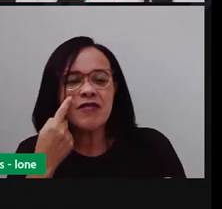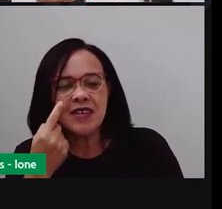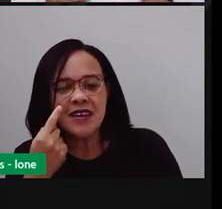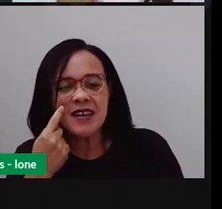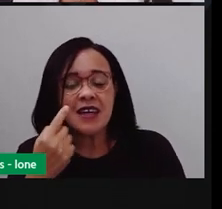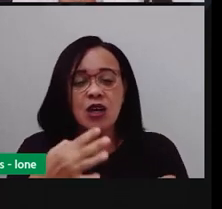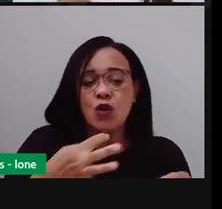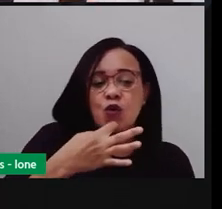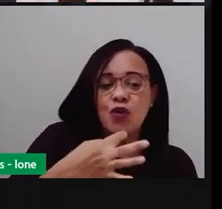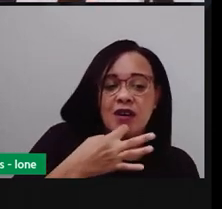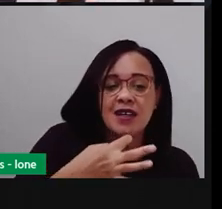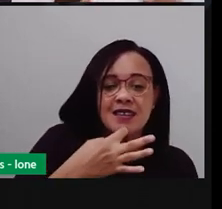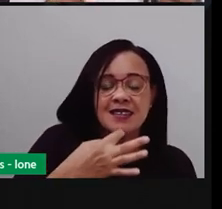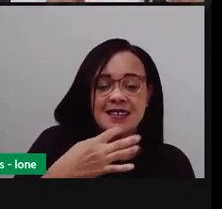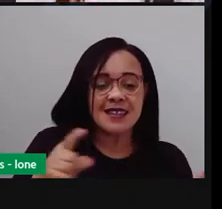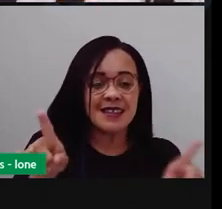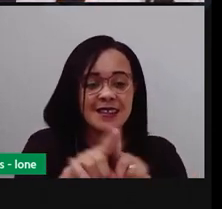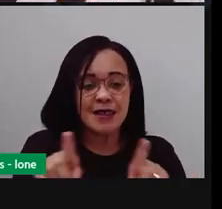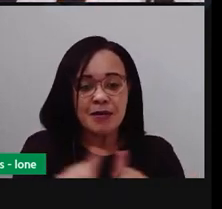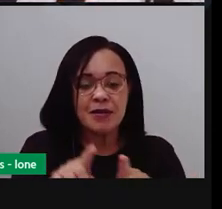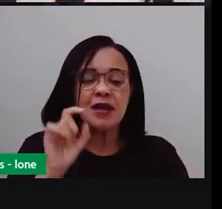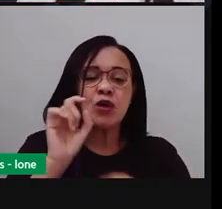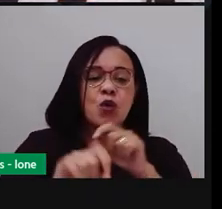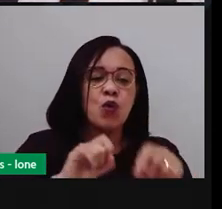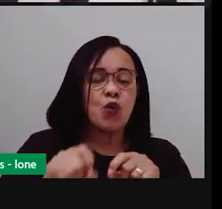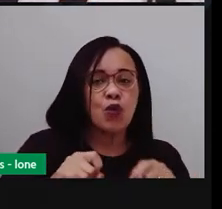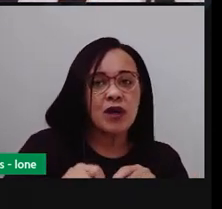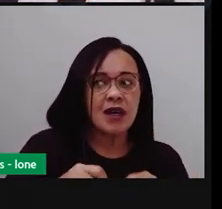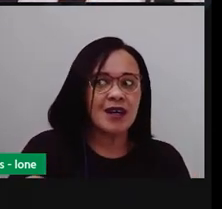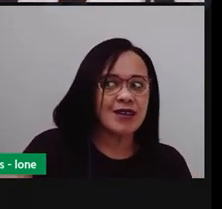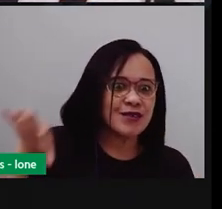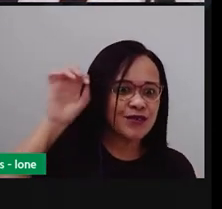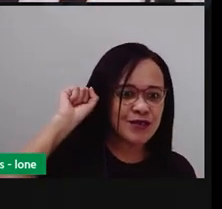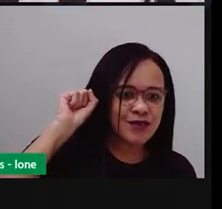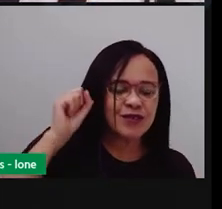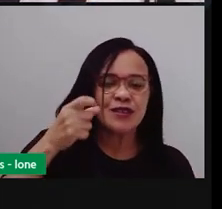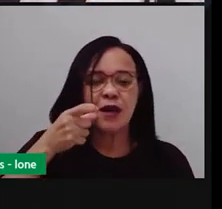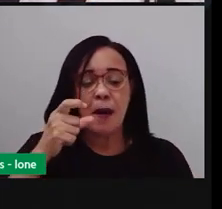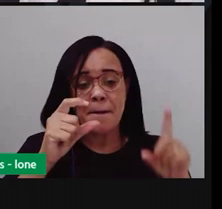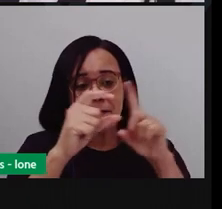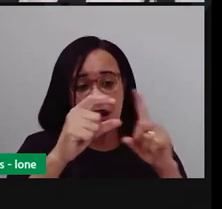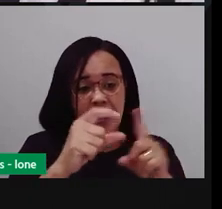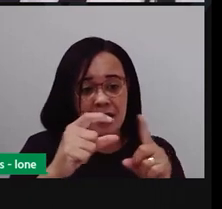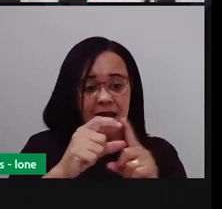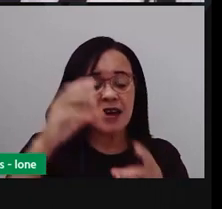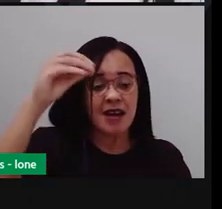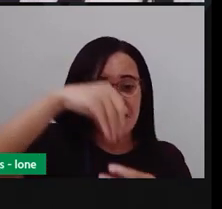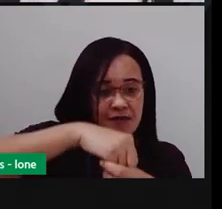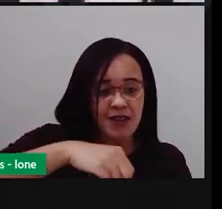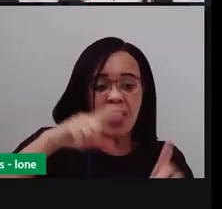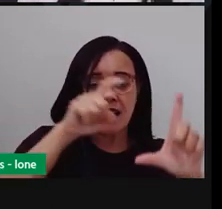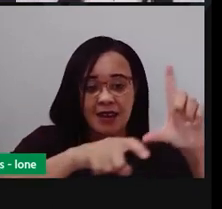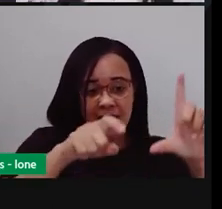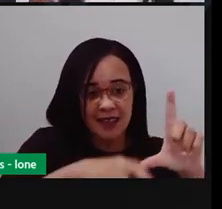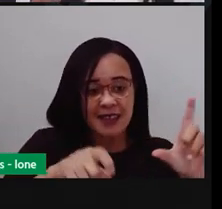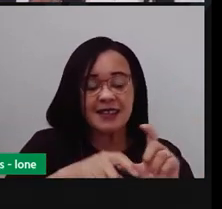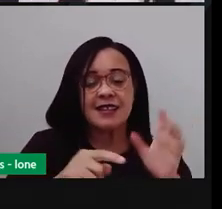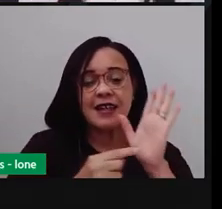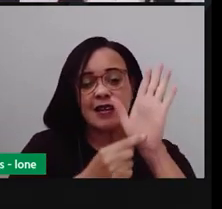identificar os sons presentes nas palavras, nas letras, reconhecendo a